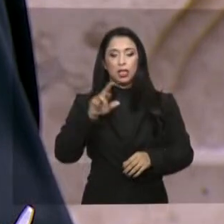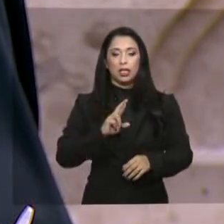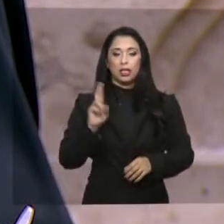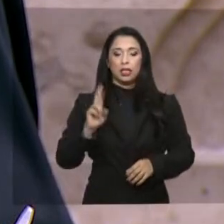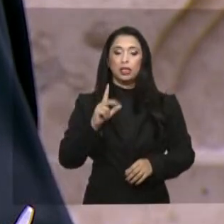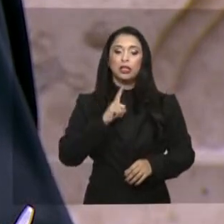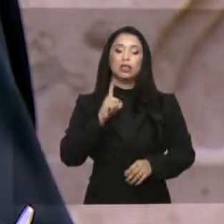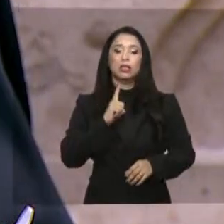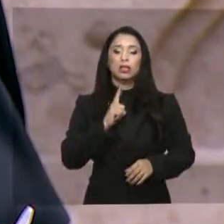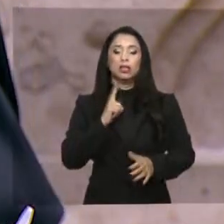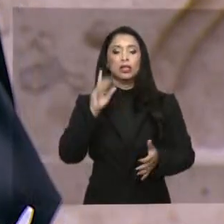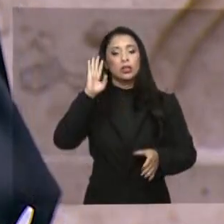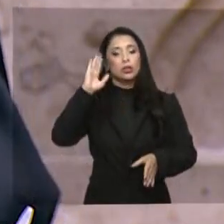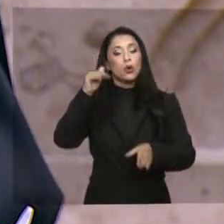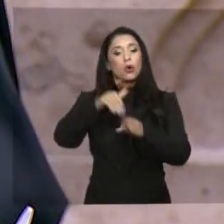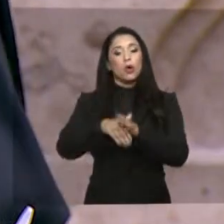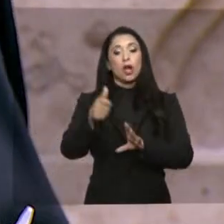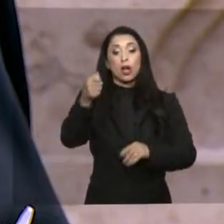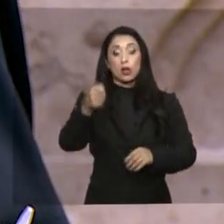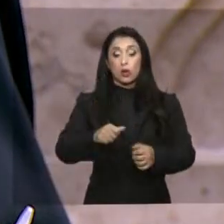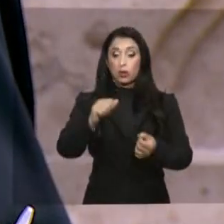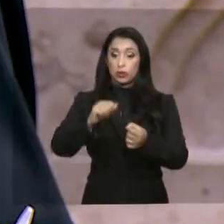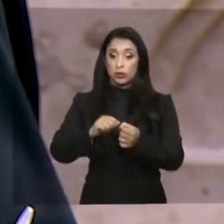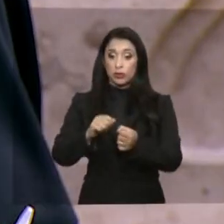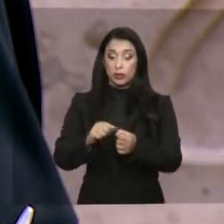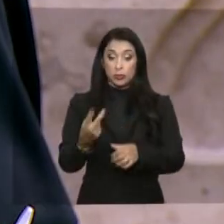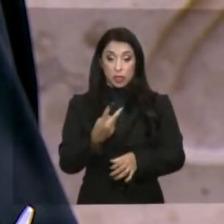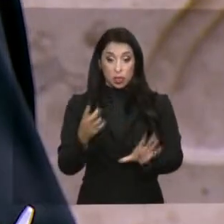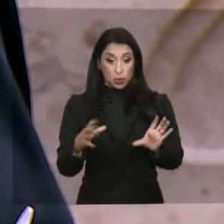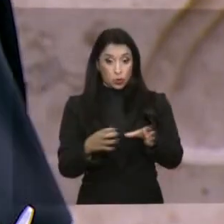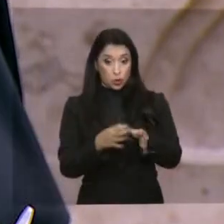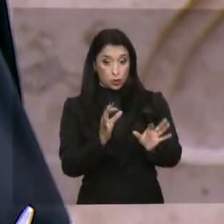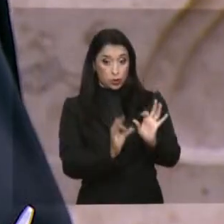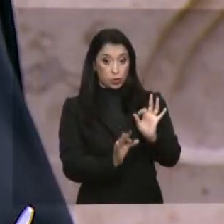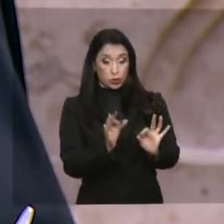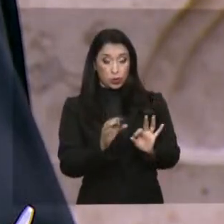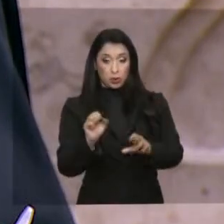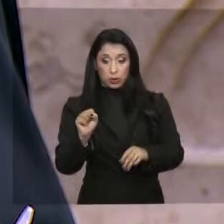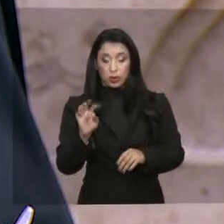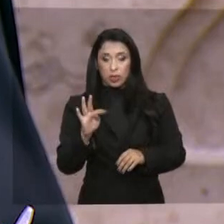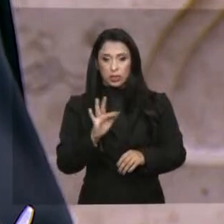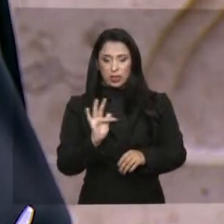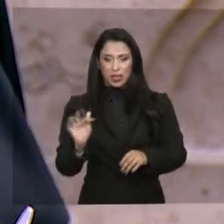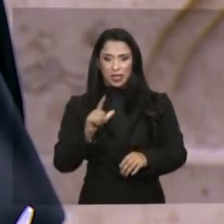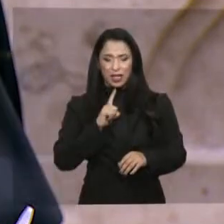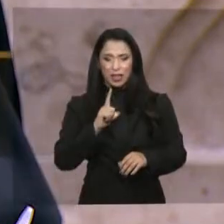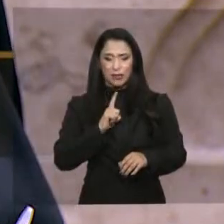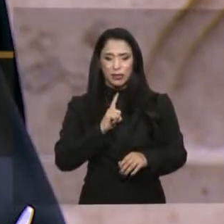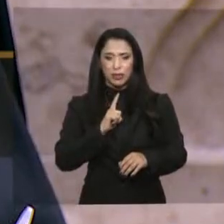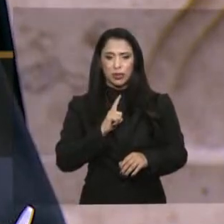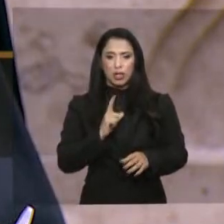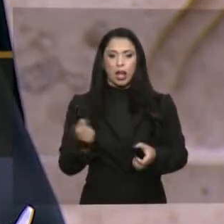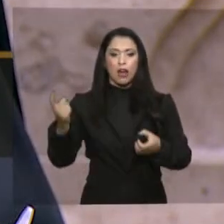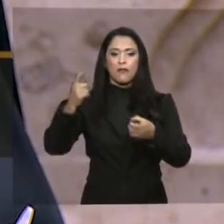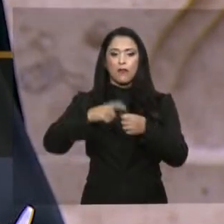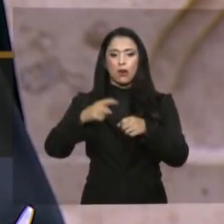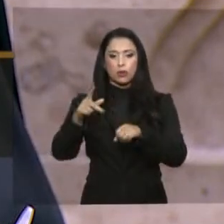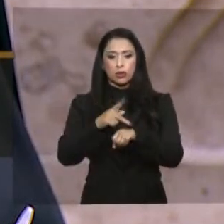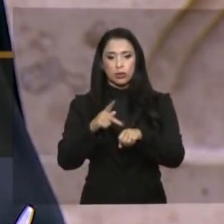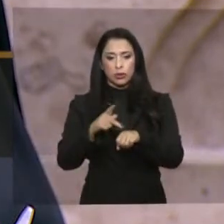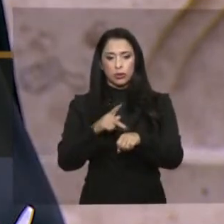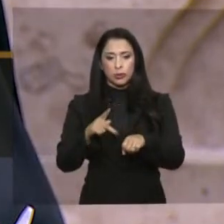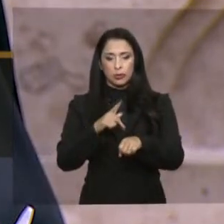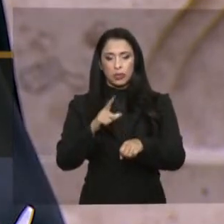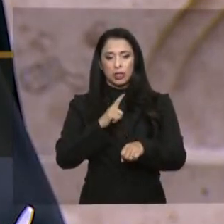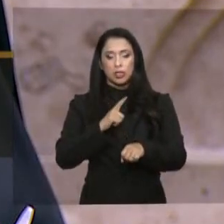acórdão proferido pela segunda turma do Supremo Tribunal nos autos da extradição 1560, transitada em julgado